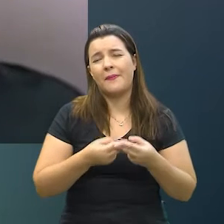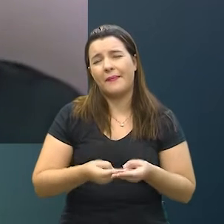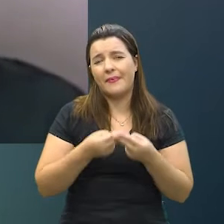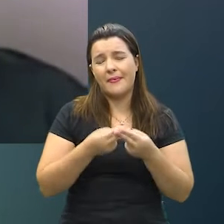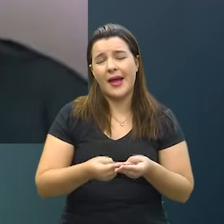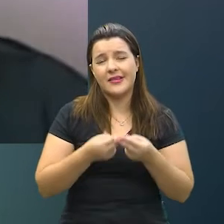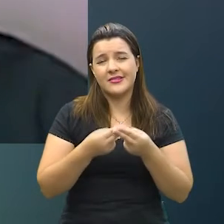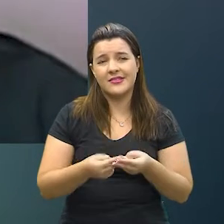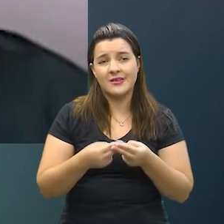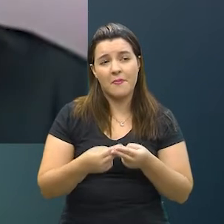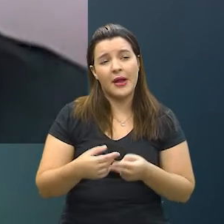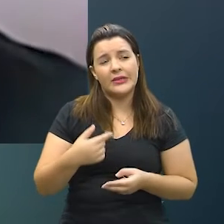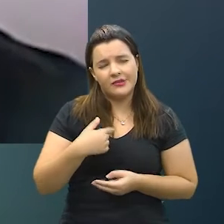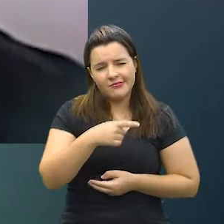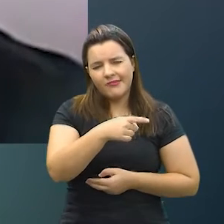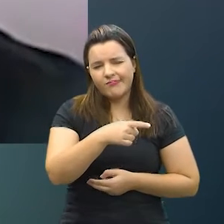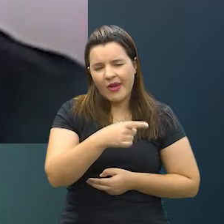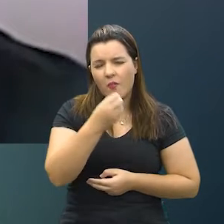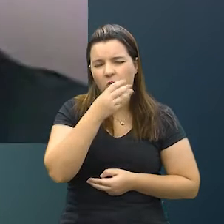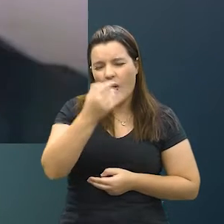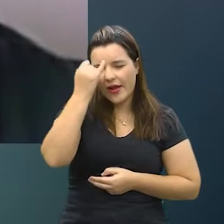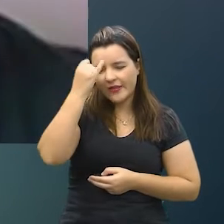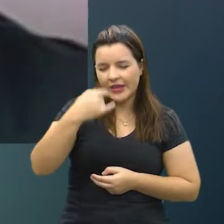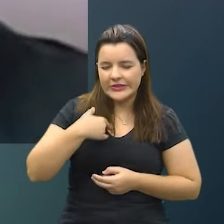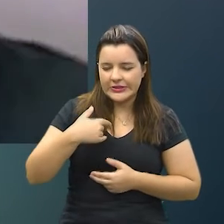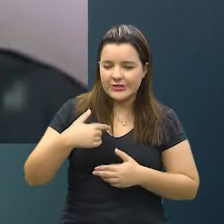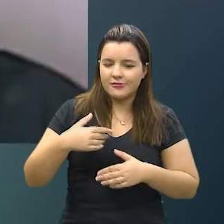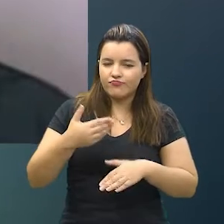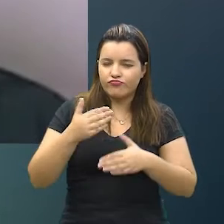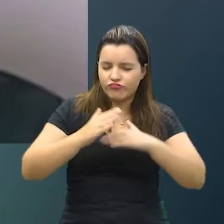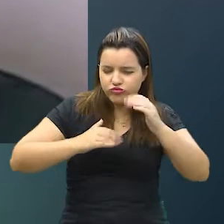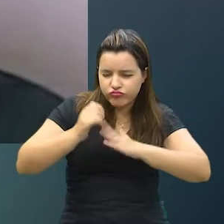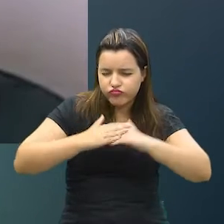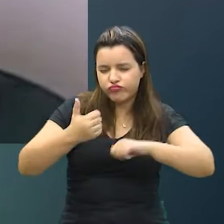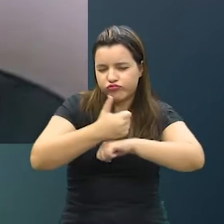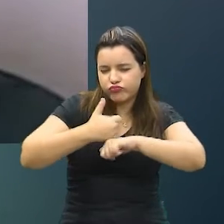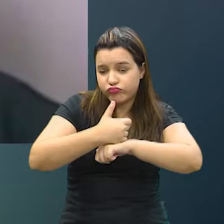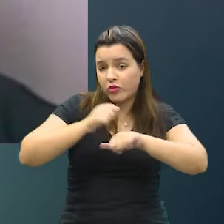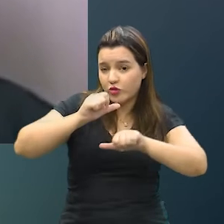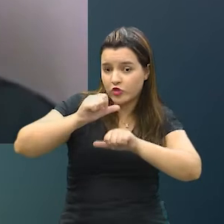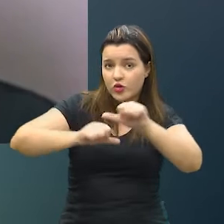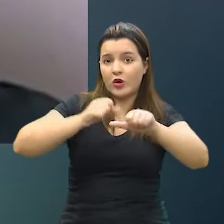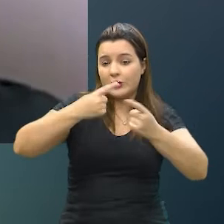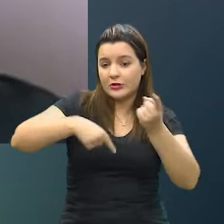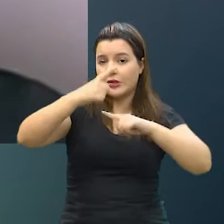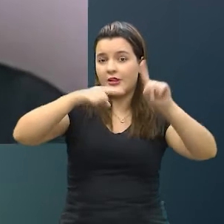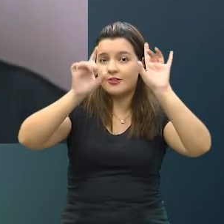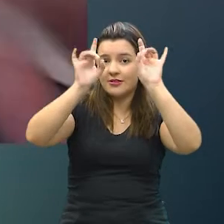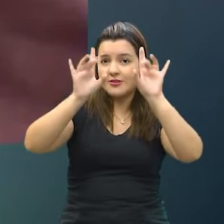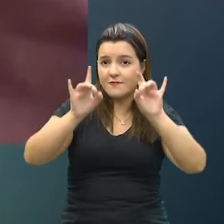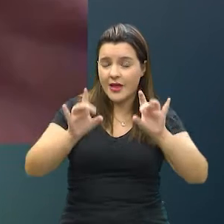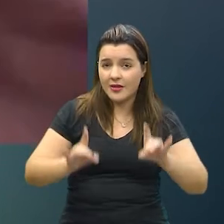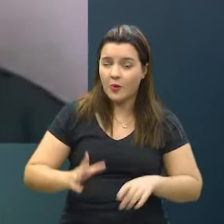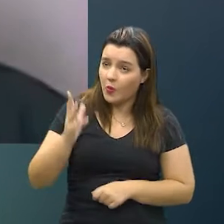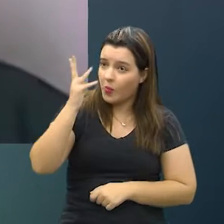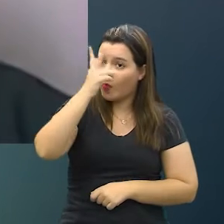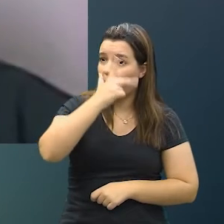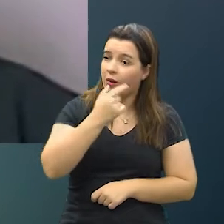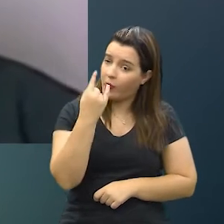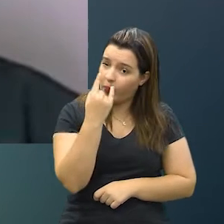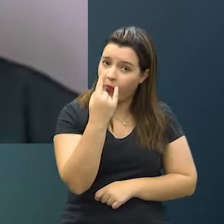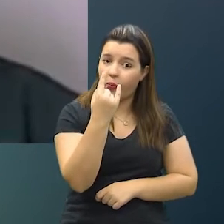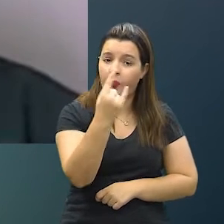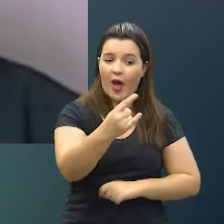gente acabou se especializando nisso. Então, o que acontece? O serviço bem feito, ele visualmente, esteticamente